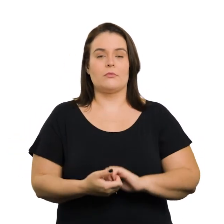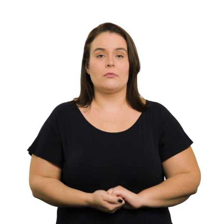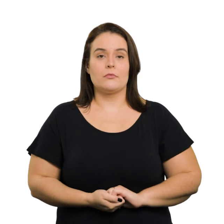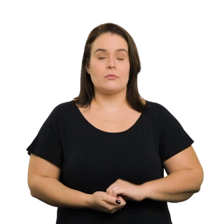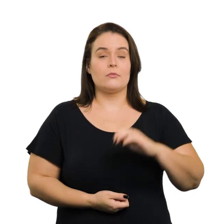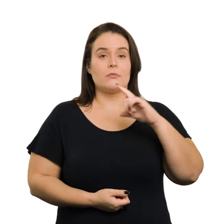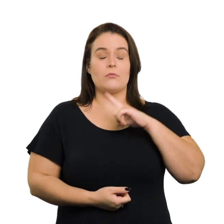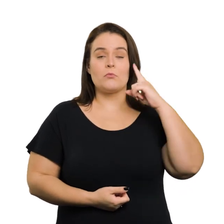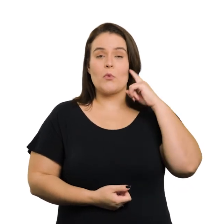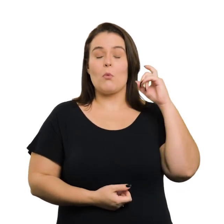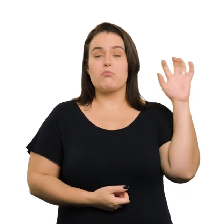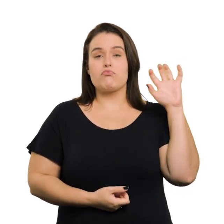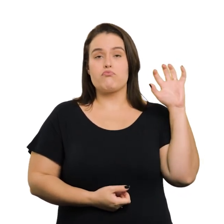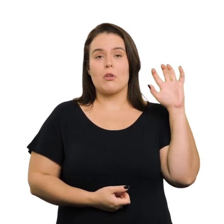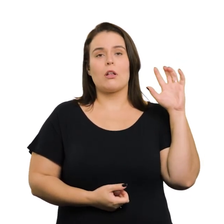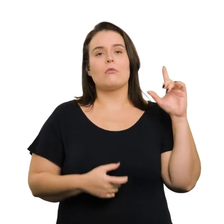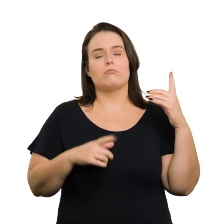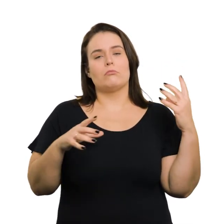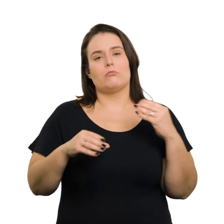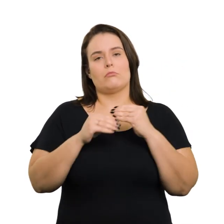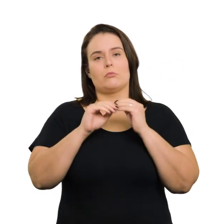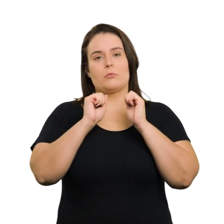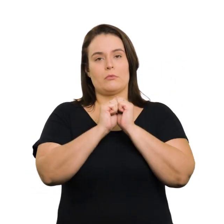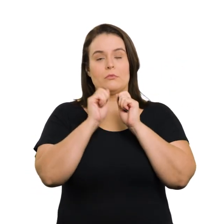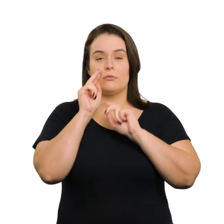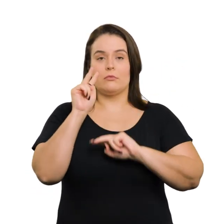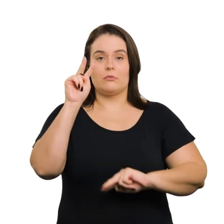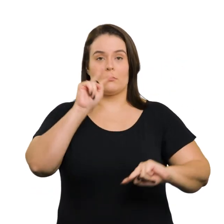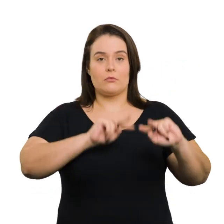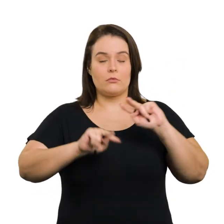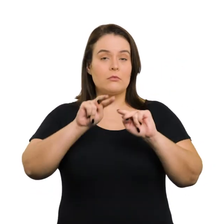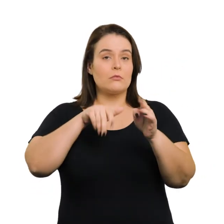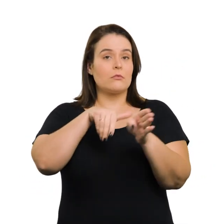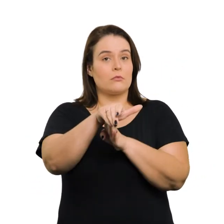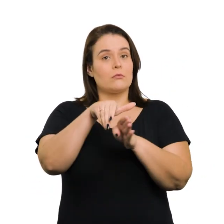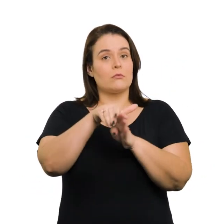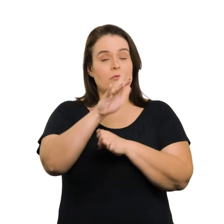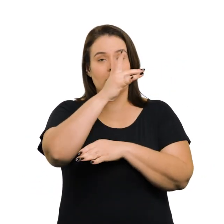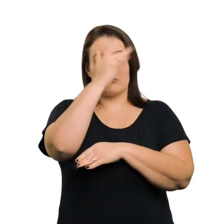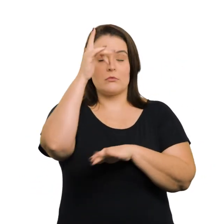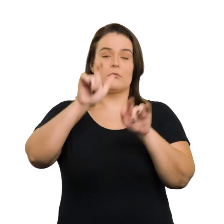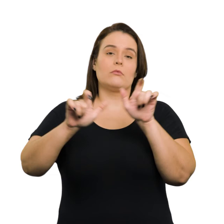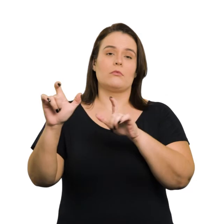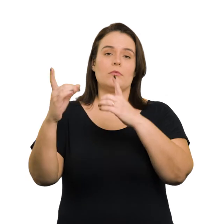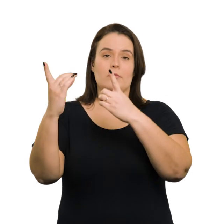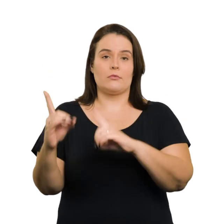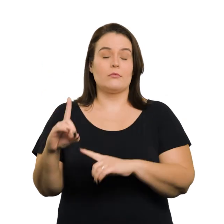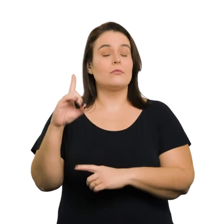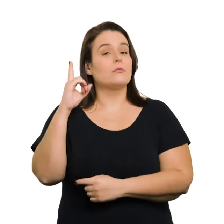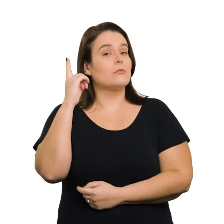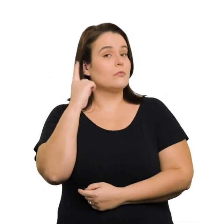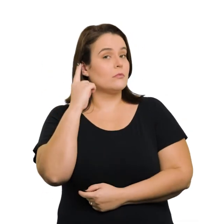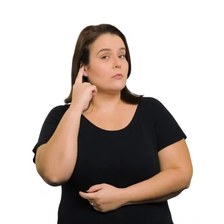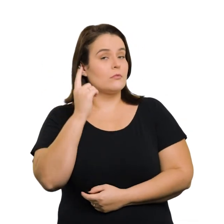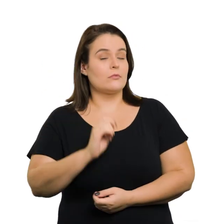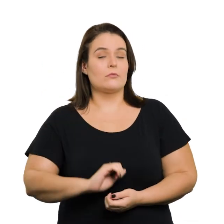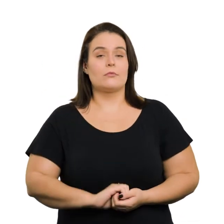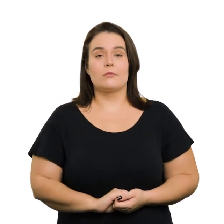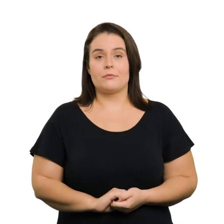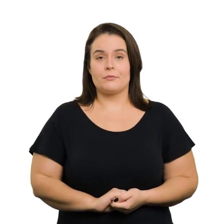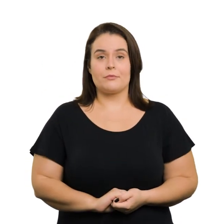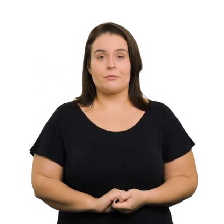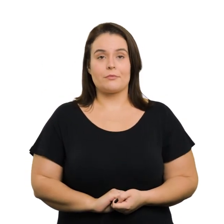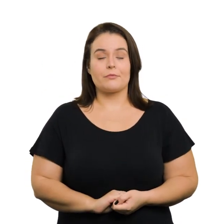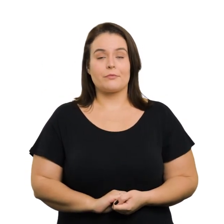equipamentos. Possuir alarmes sonoros vinculados a alarmes visuais para a orientação das pessoas com